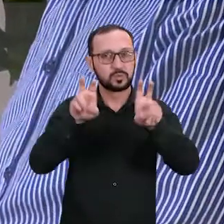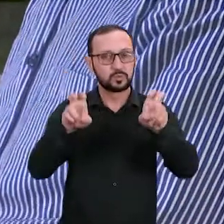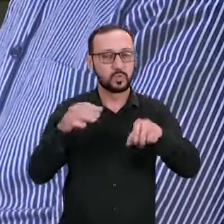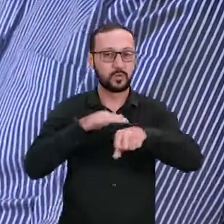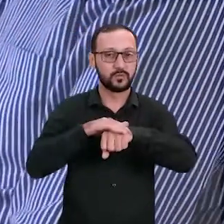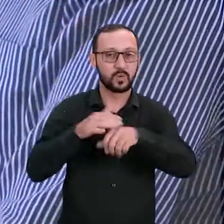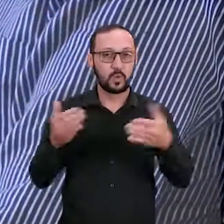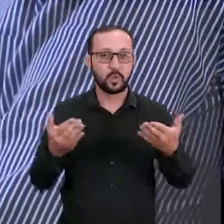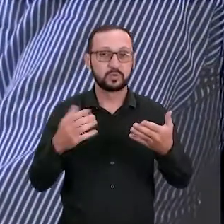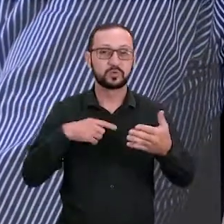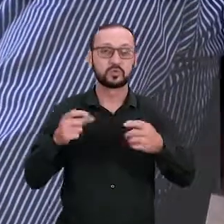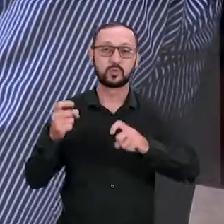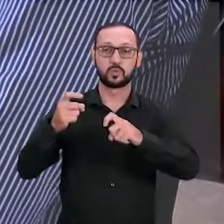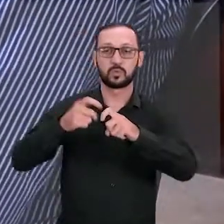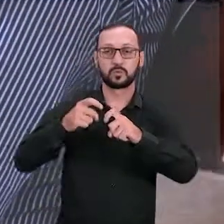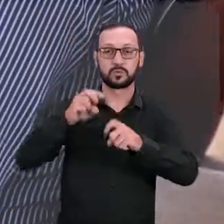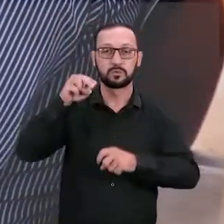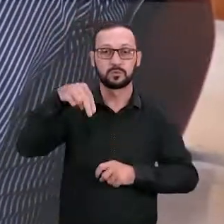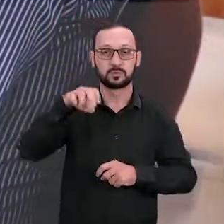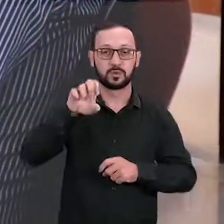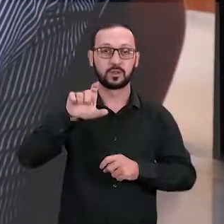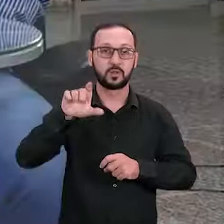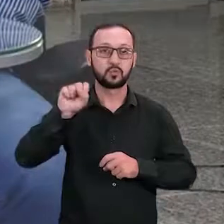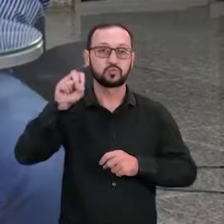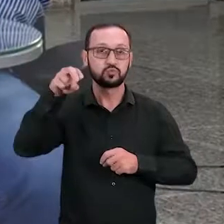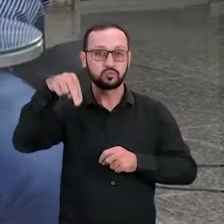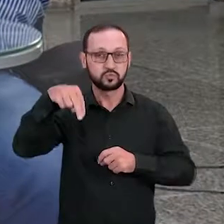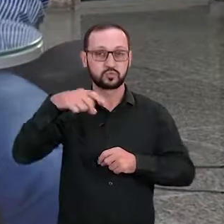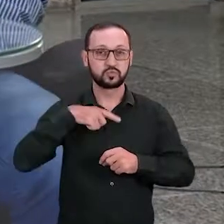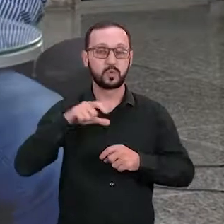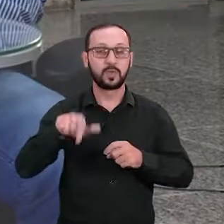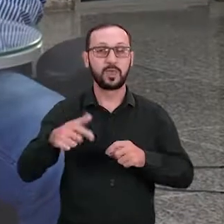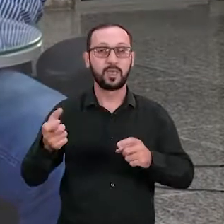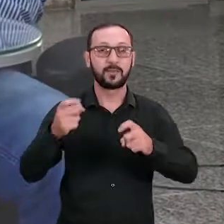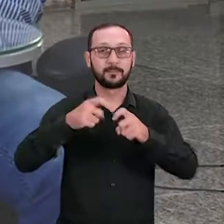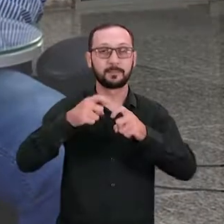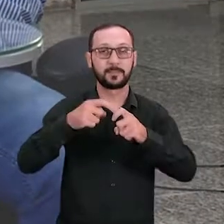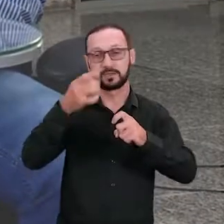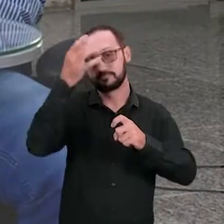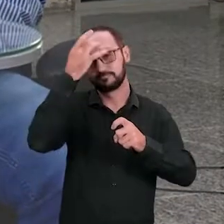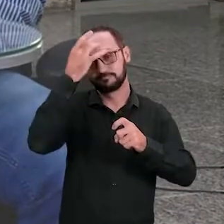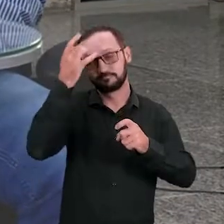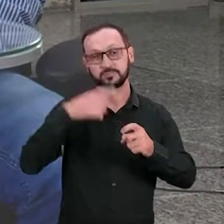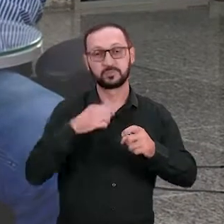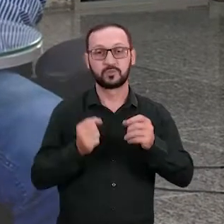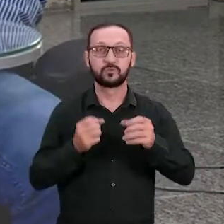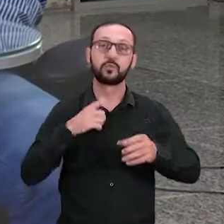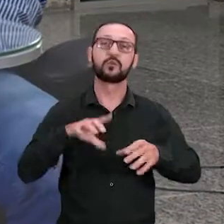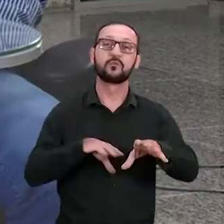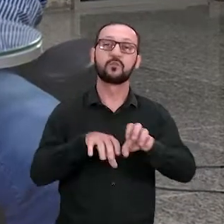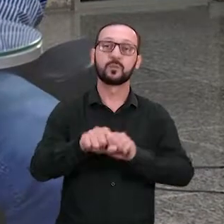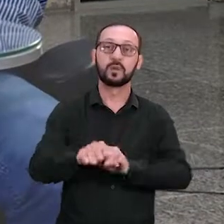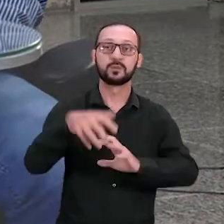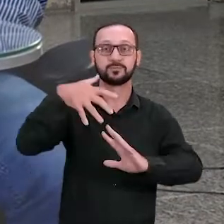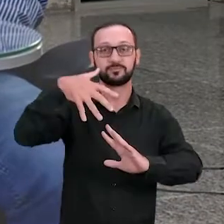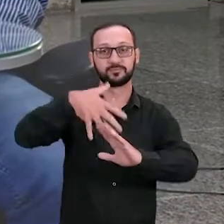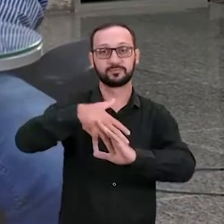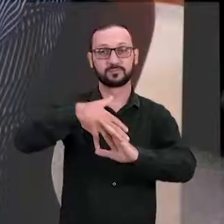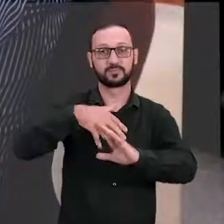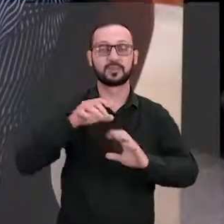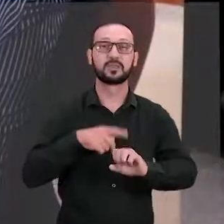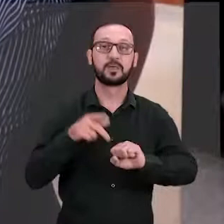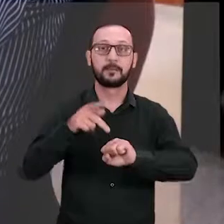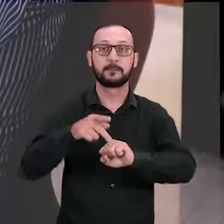a conversa de hoje será com o Dr. Nelson Neves de Farias, psiquiatra formado pela Universidade Federal de Mato Grosso do Sul